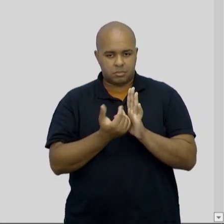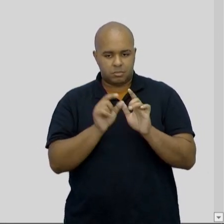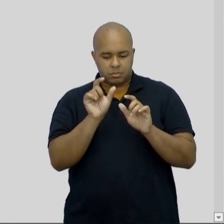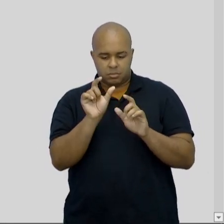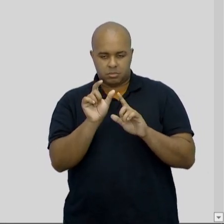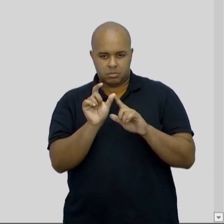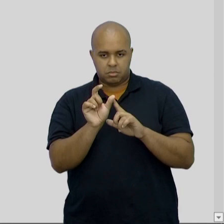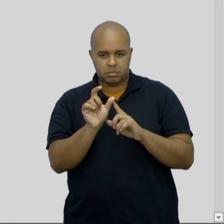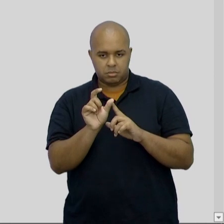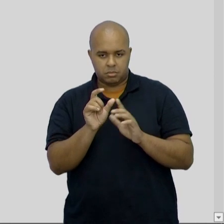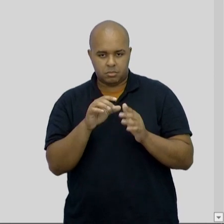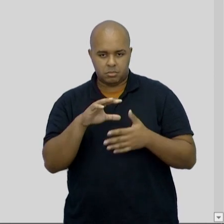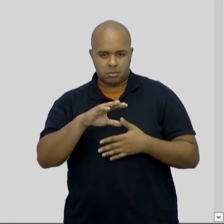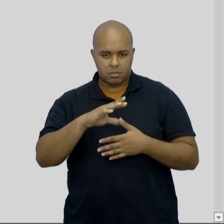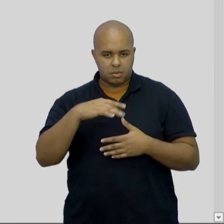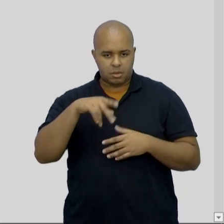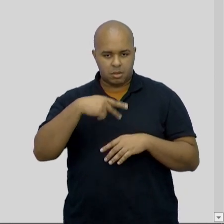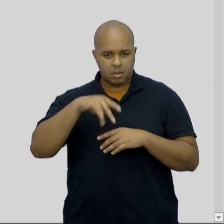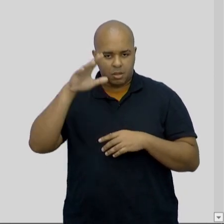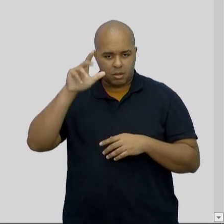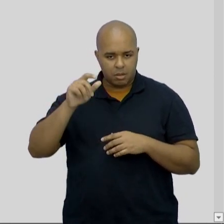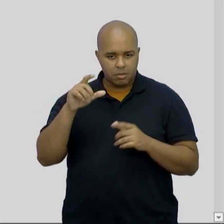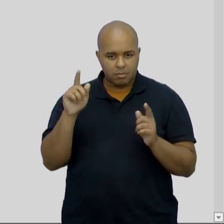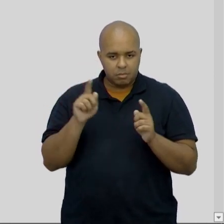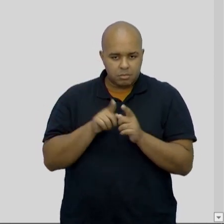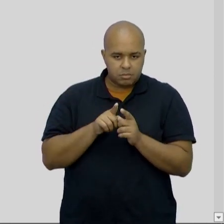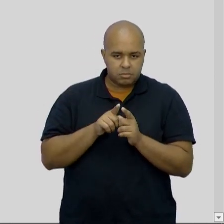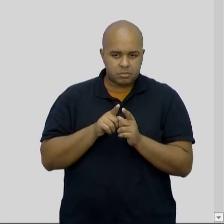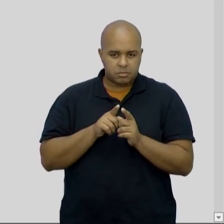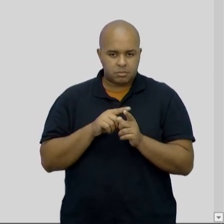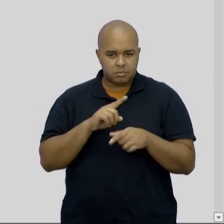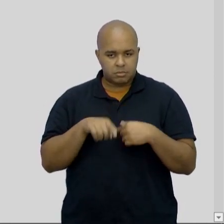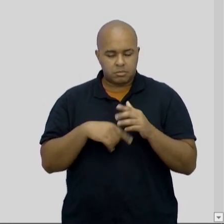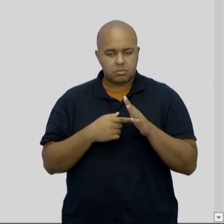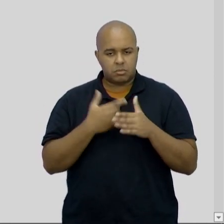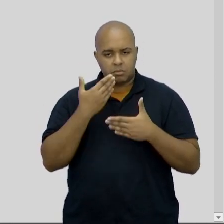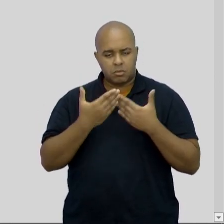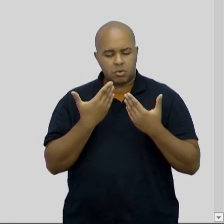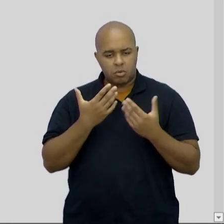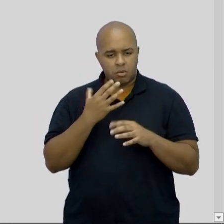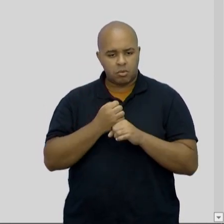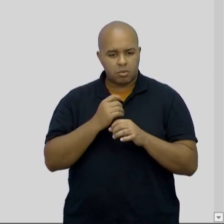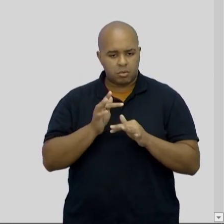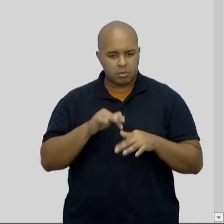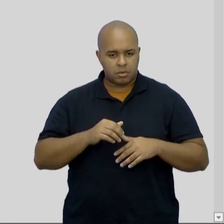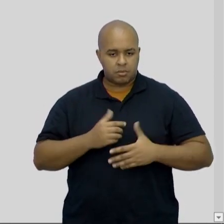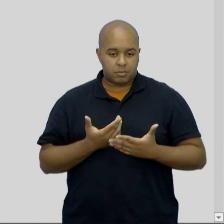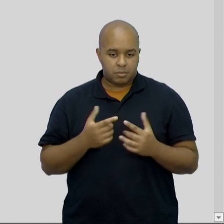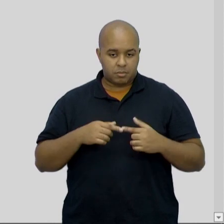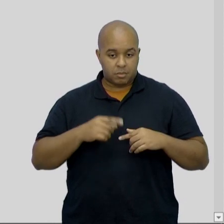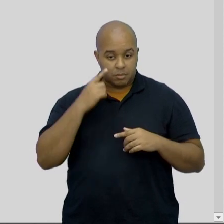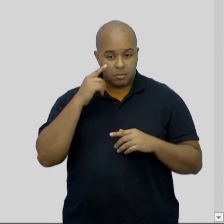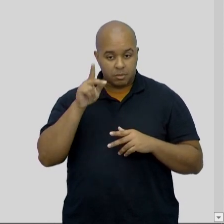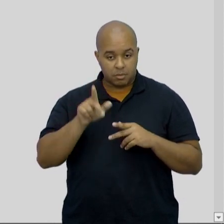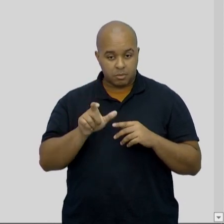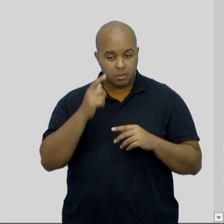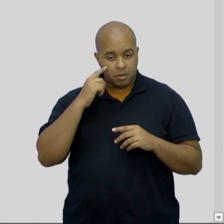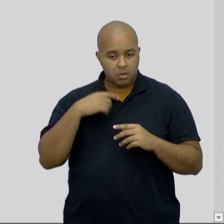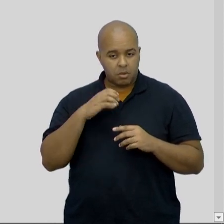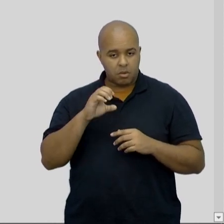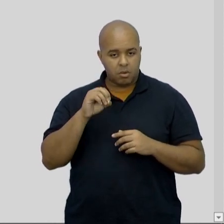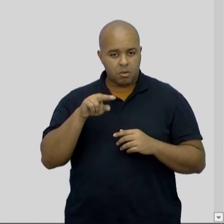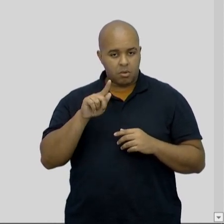de um continente africano pequenininho, e o requisito para pontuação final. Então, no caso do povo